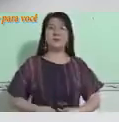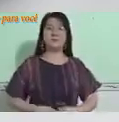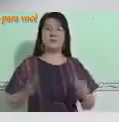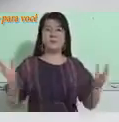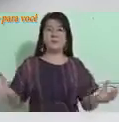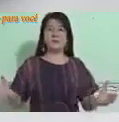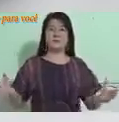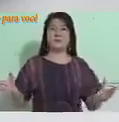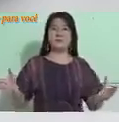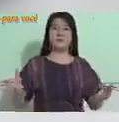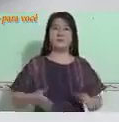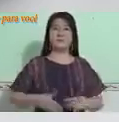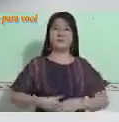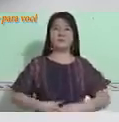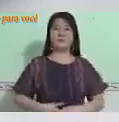expiração.